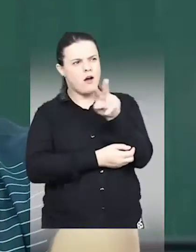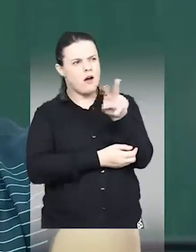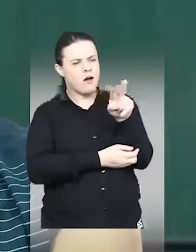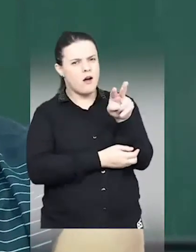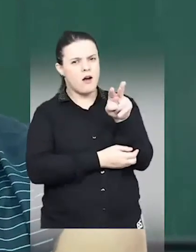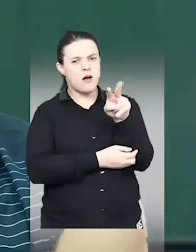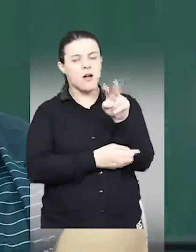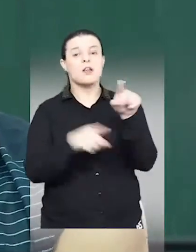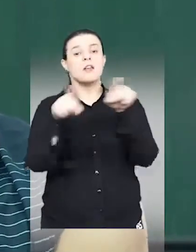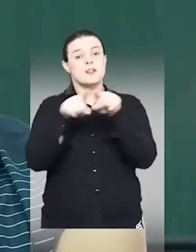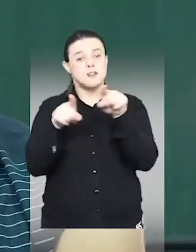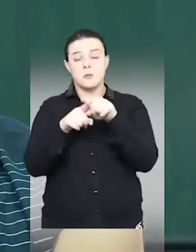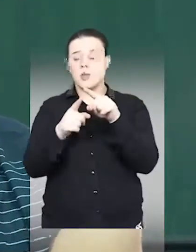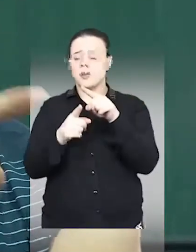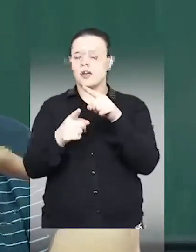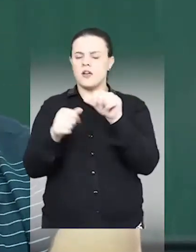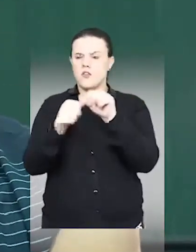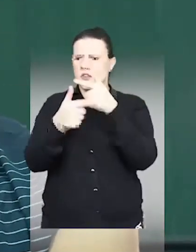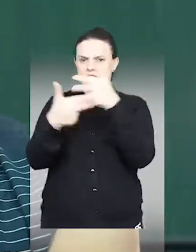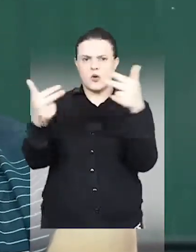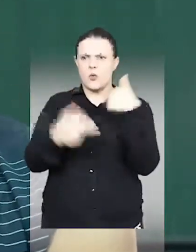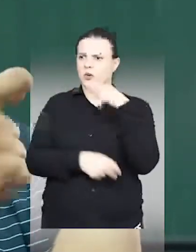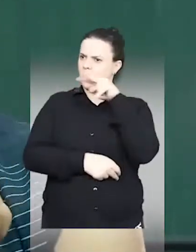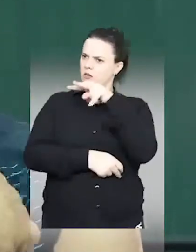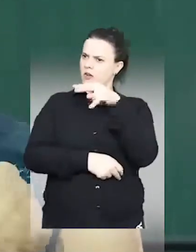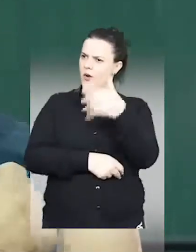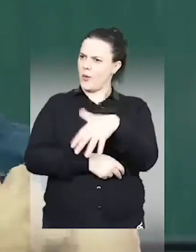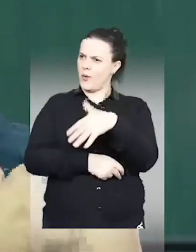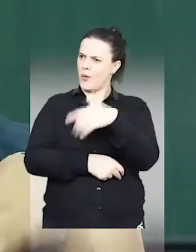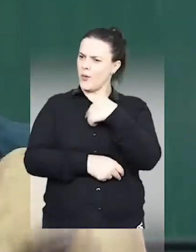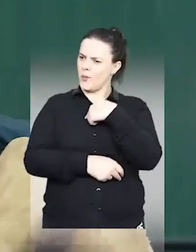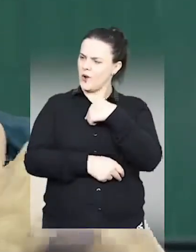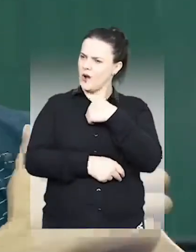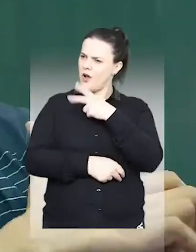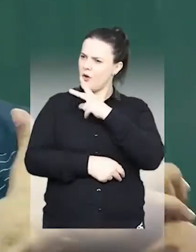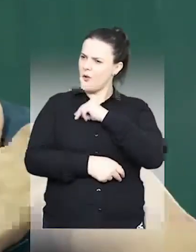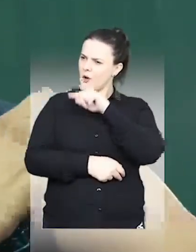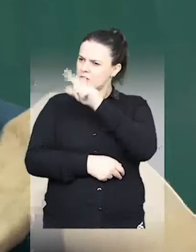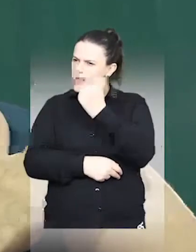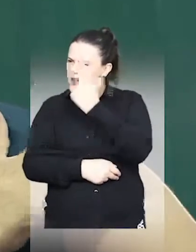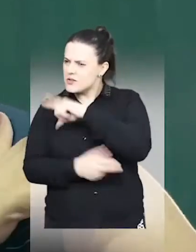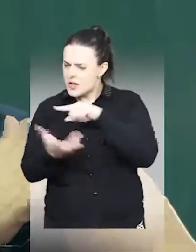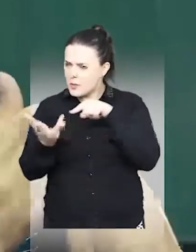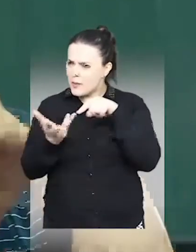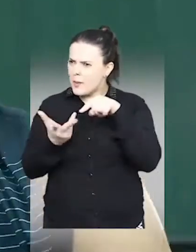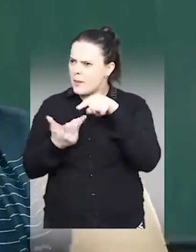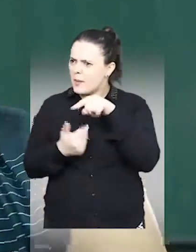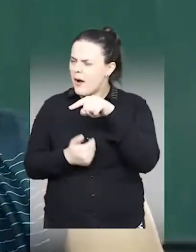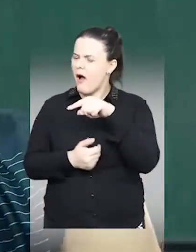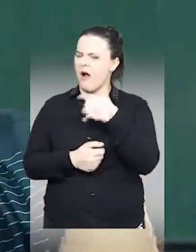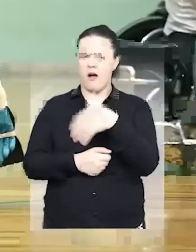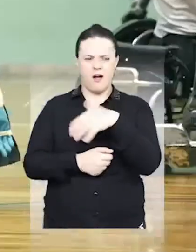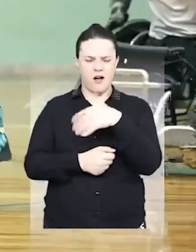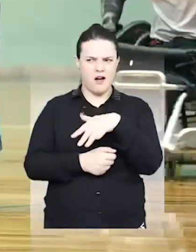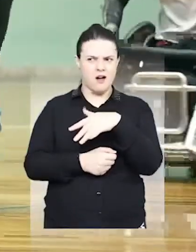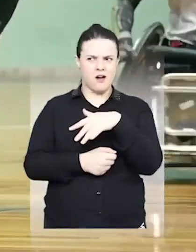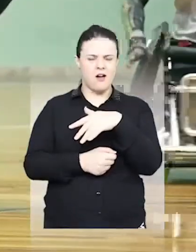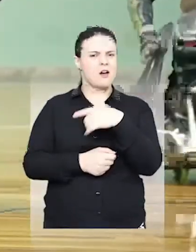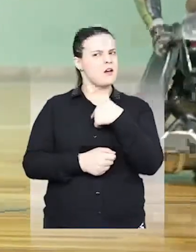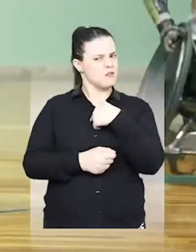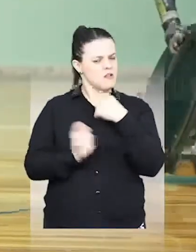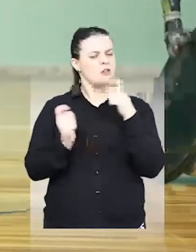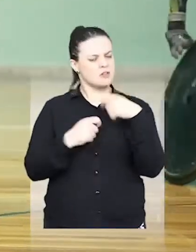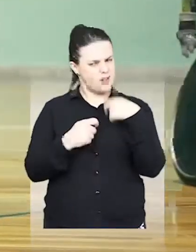minha e via fazendo coisas que eu nem imaginava que eu podia fazer. Eu falei, caramba, o cara ali bem parecido comigo faz